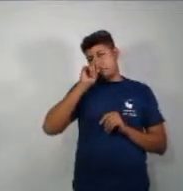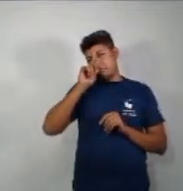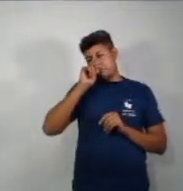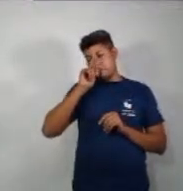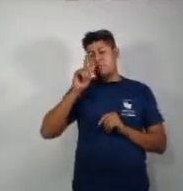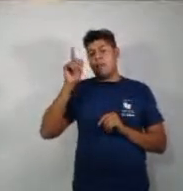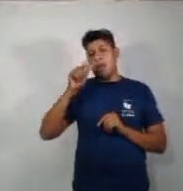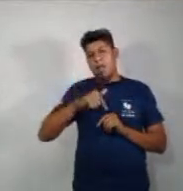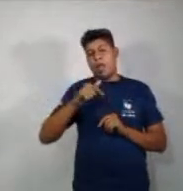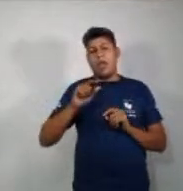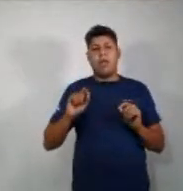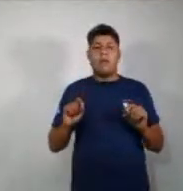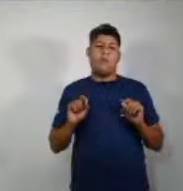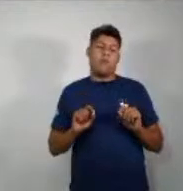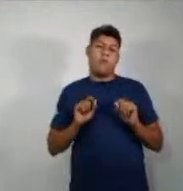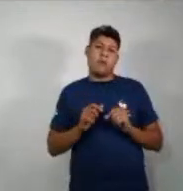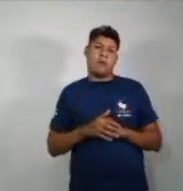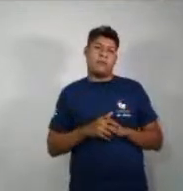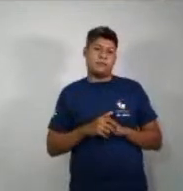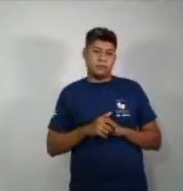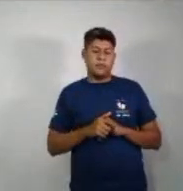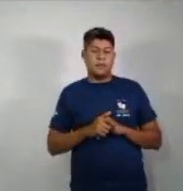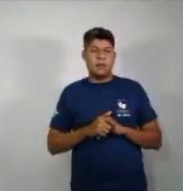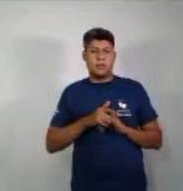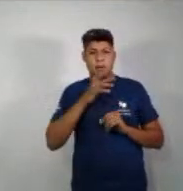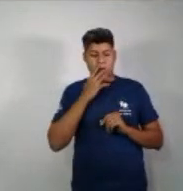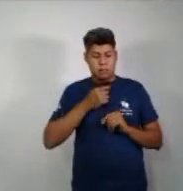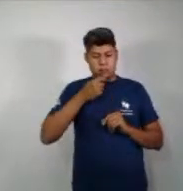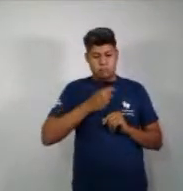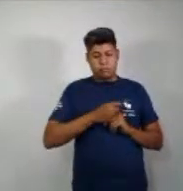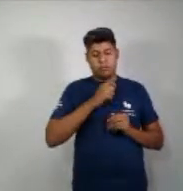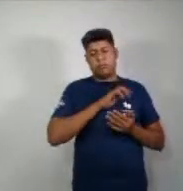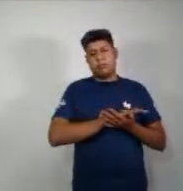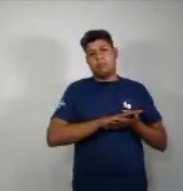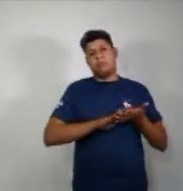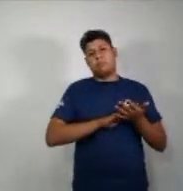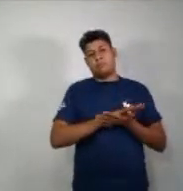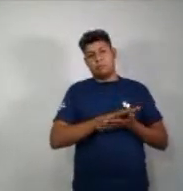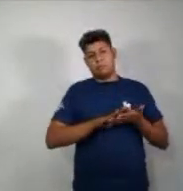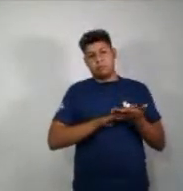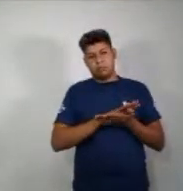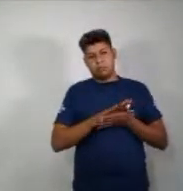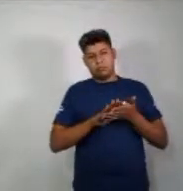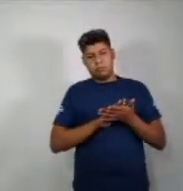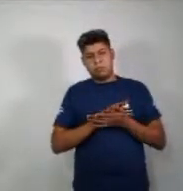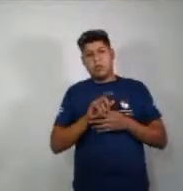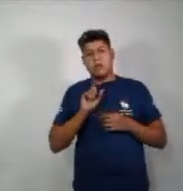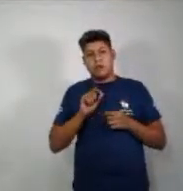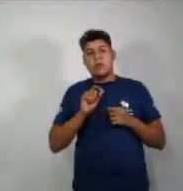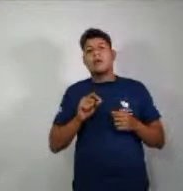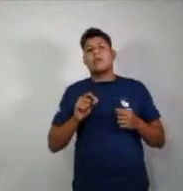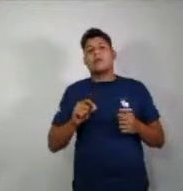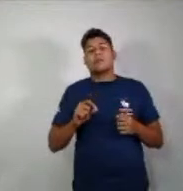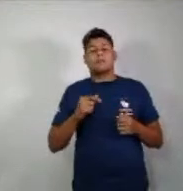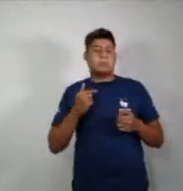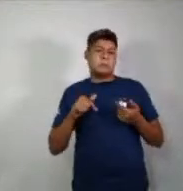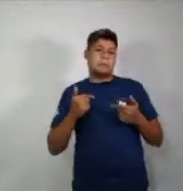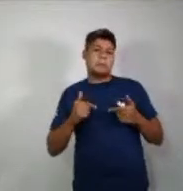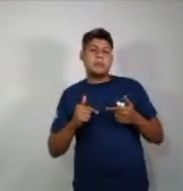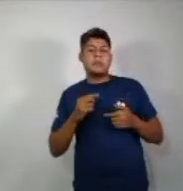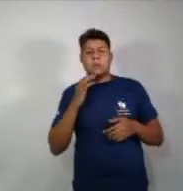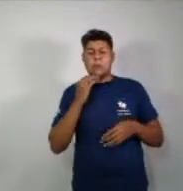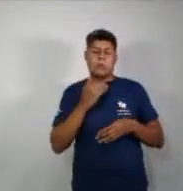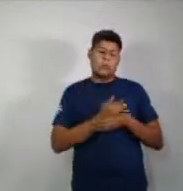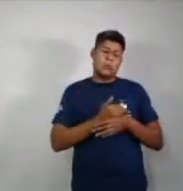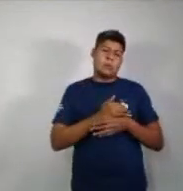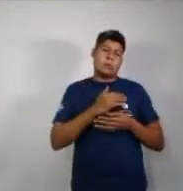era bastante indisciplinado, digamos assim, né? O Paulo chegava na casa dele, ele não estava dormindo, estava no